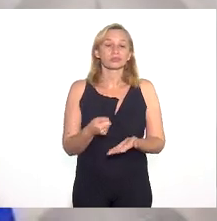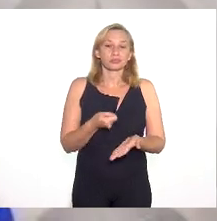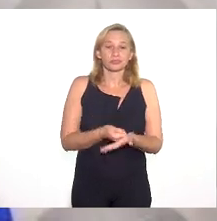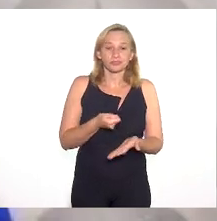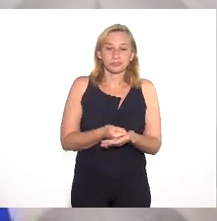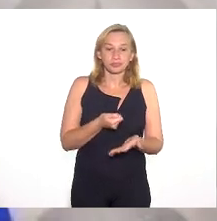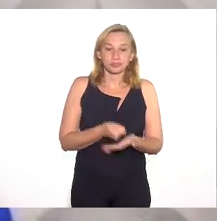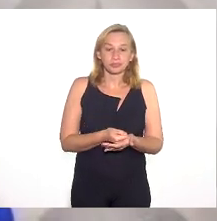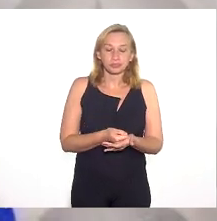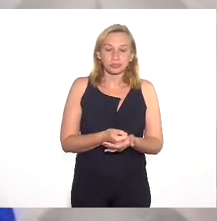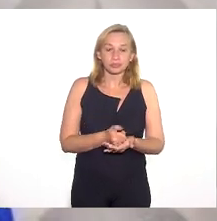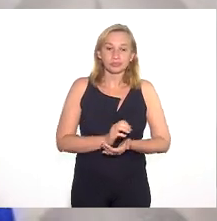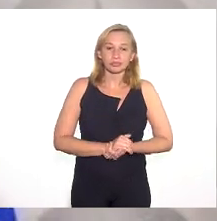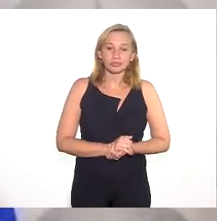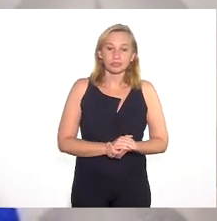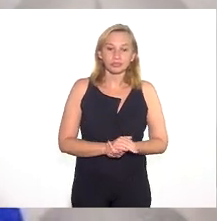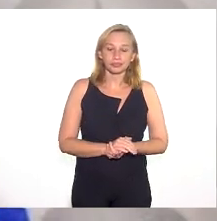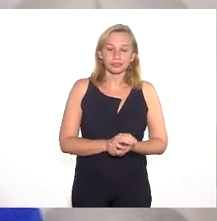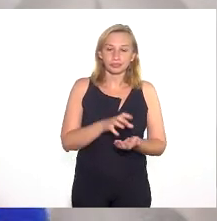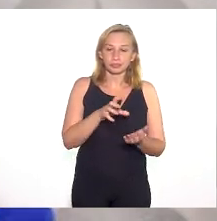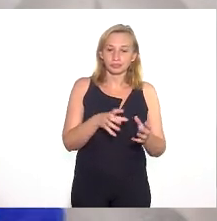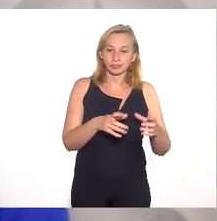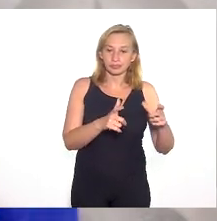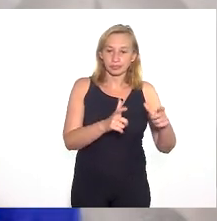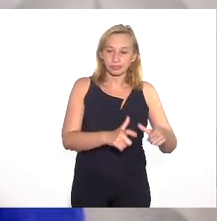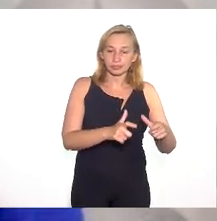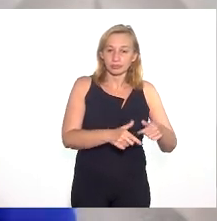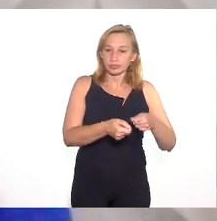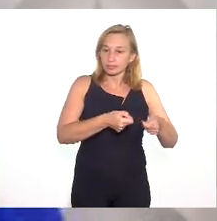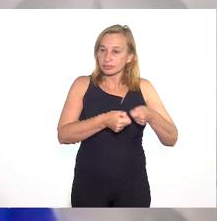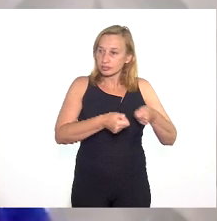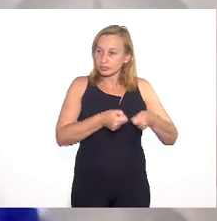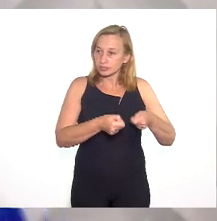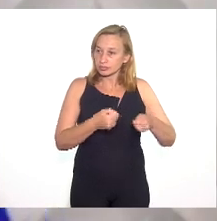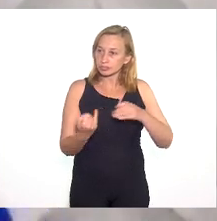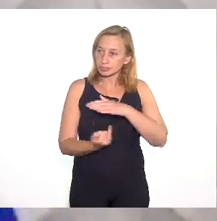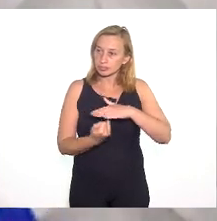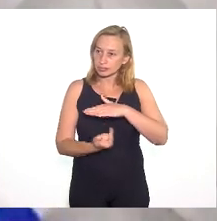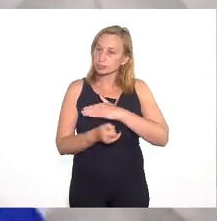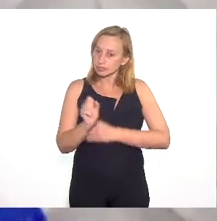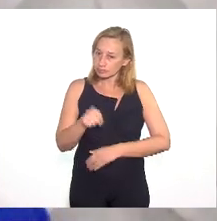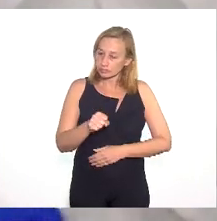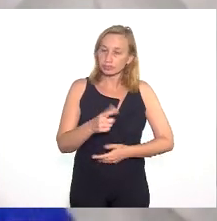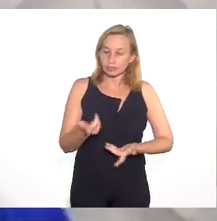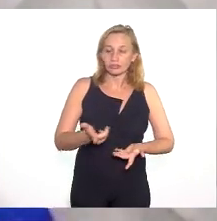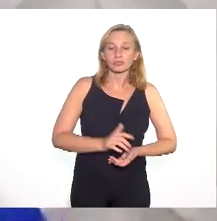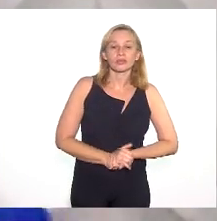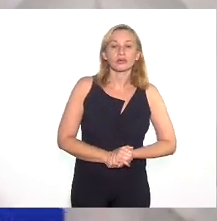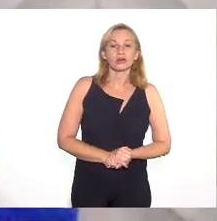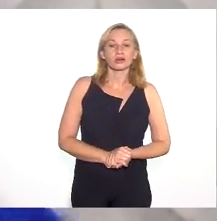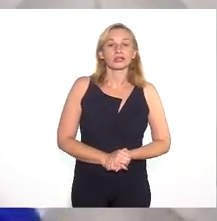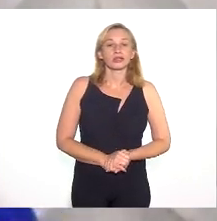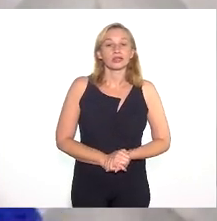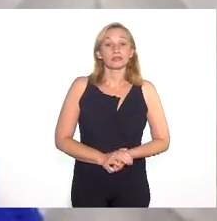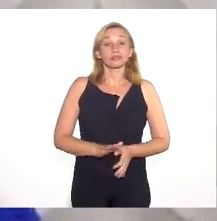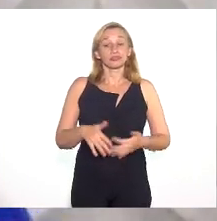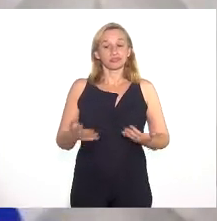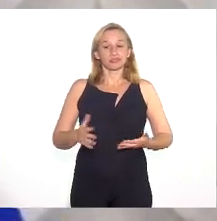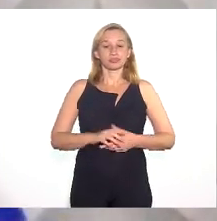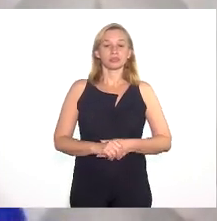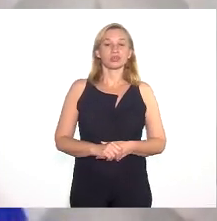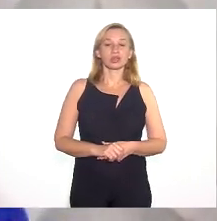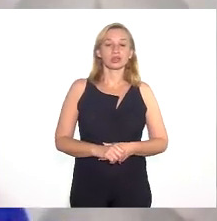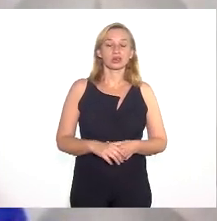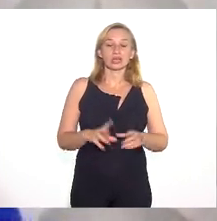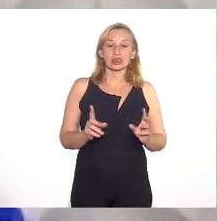passar por um crivo dos órgãos do controle das instituições, né? Então, se esse